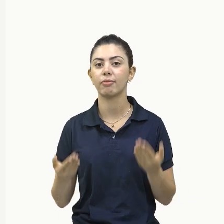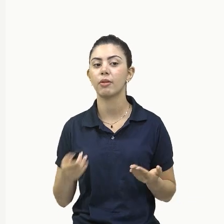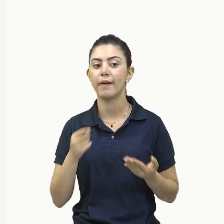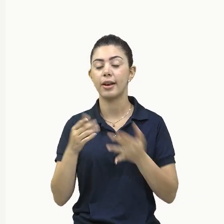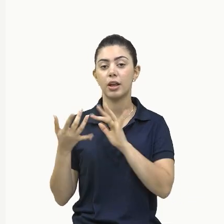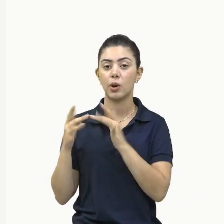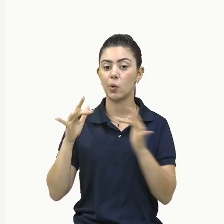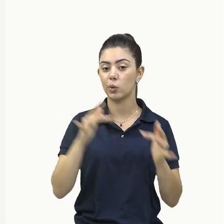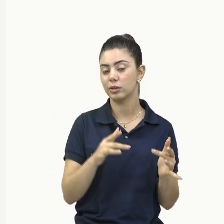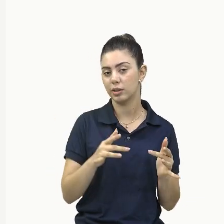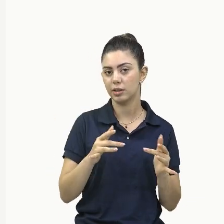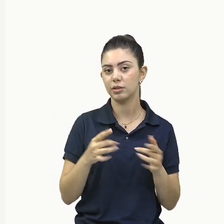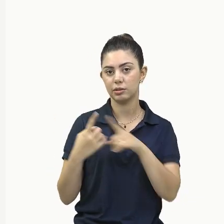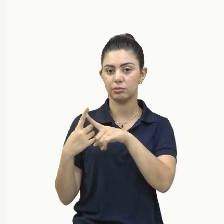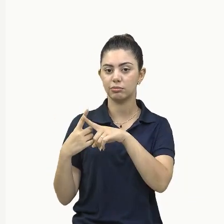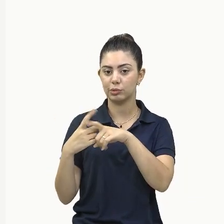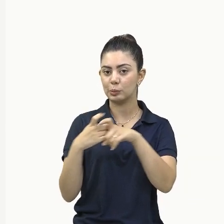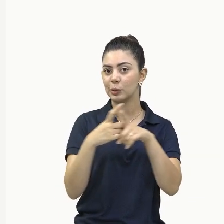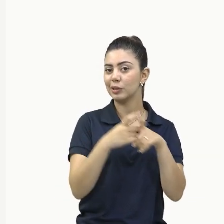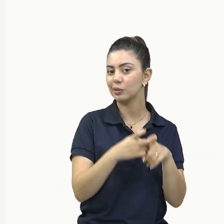do polinômio aqui é esse.